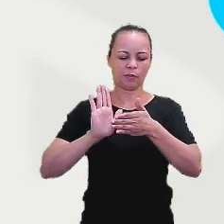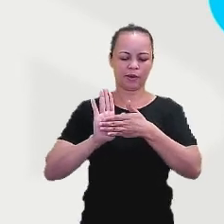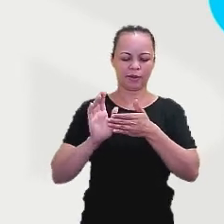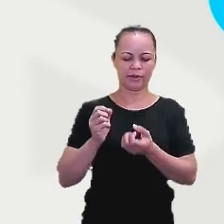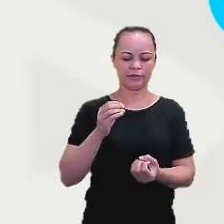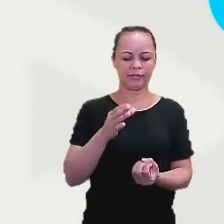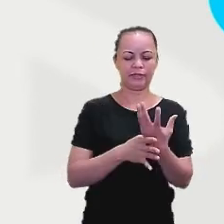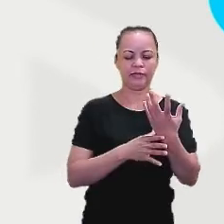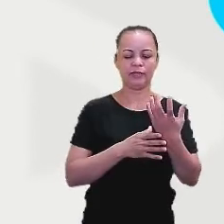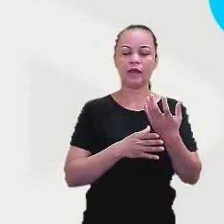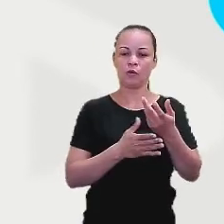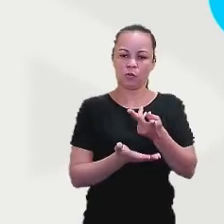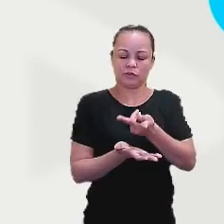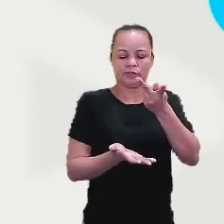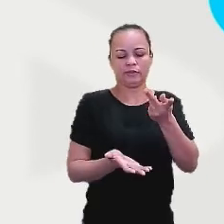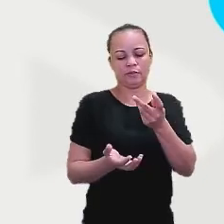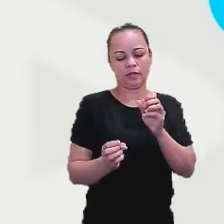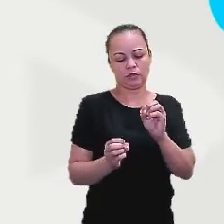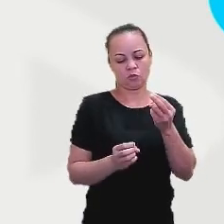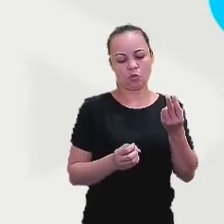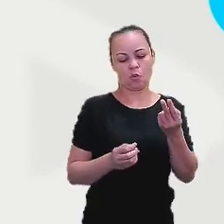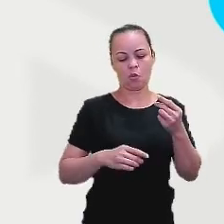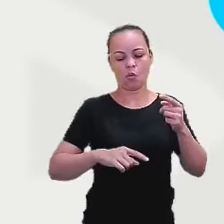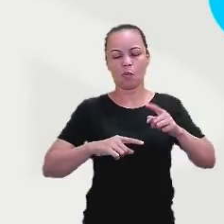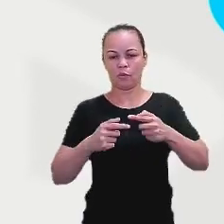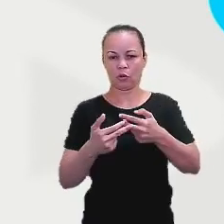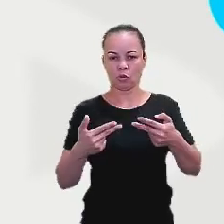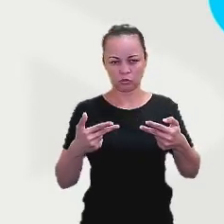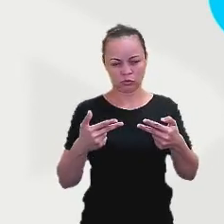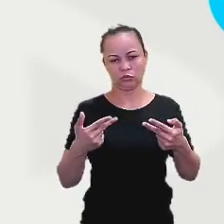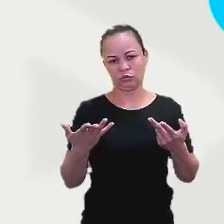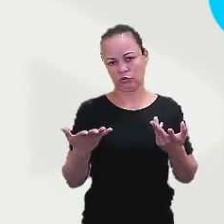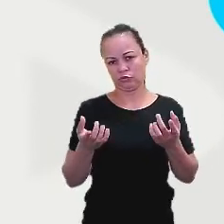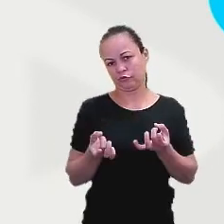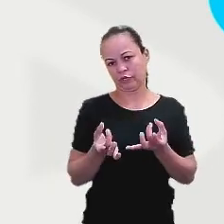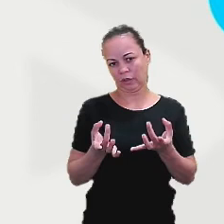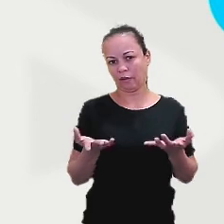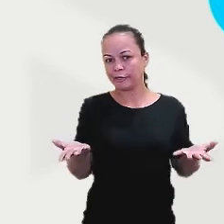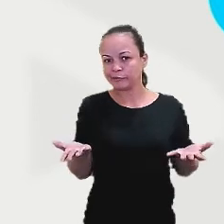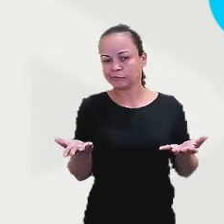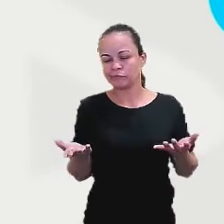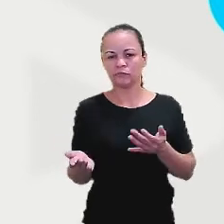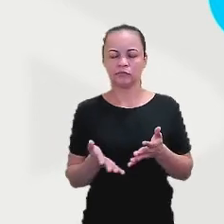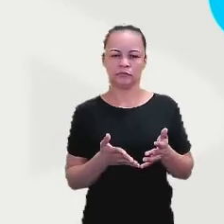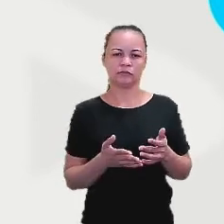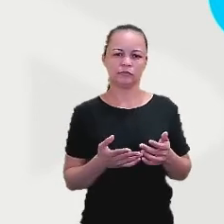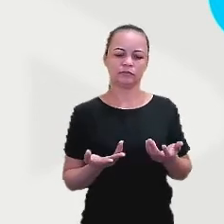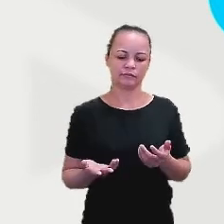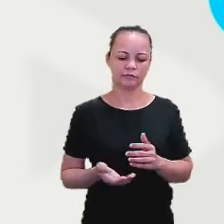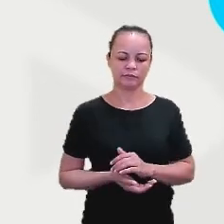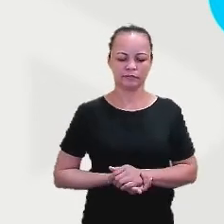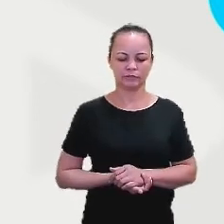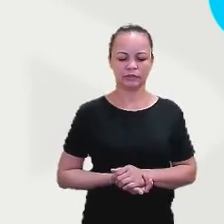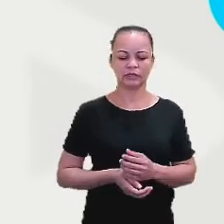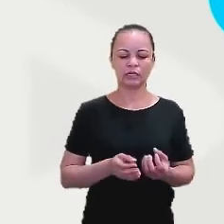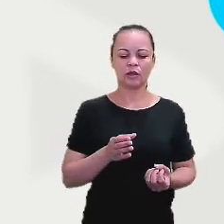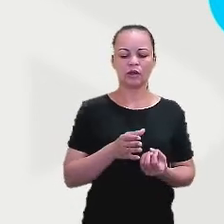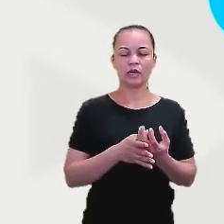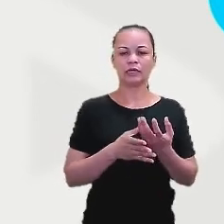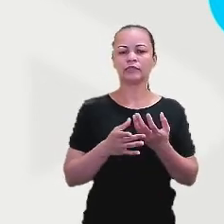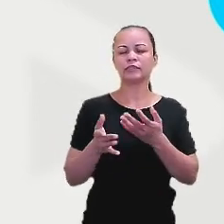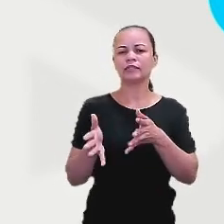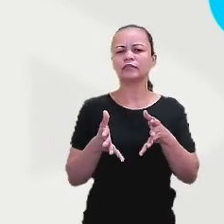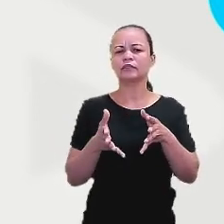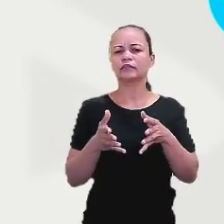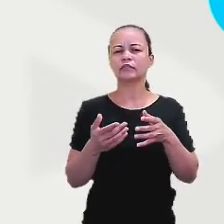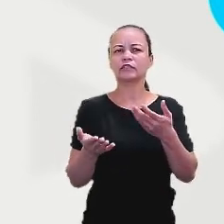Então, esse texto tem ali 2 opções, né? Fazer uma propaganda, vender um produto, está articulado. Em uma das